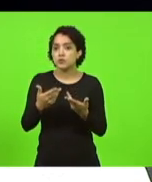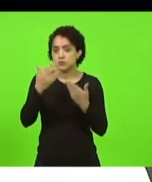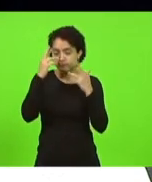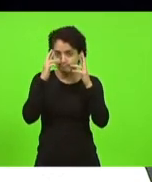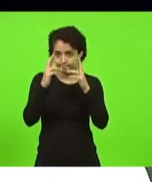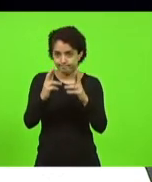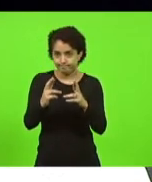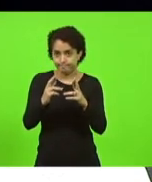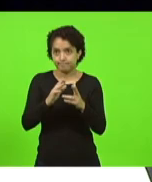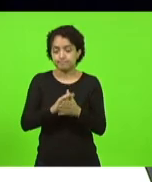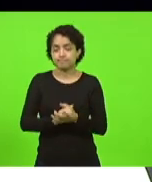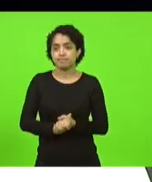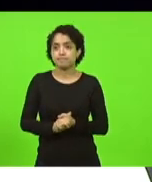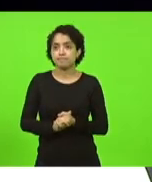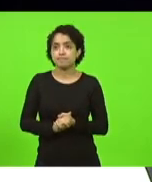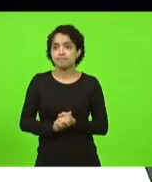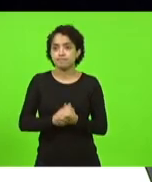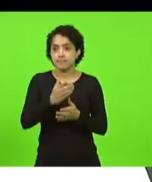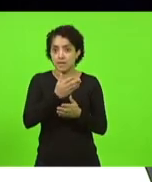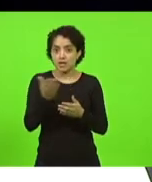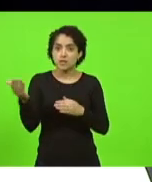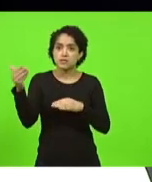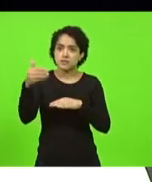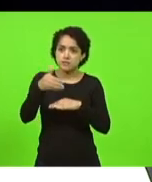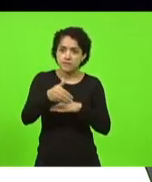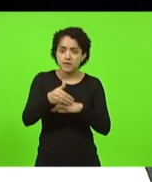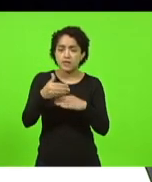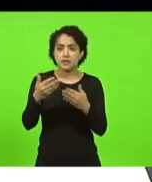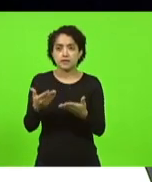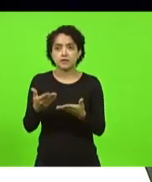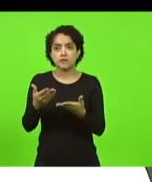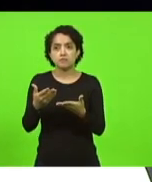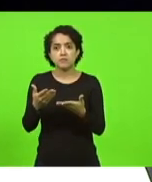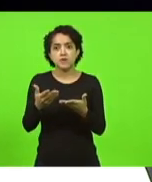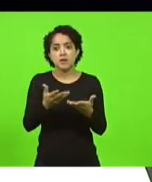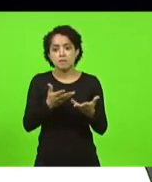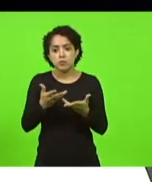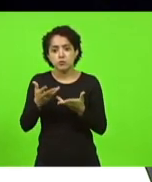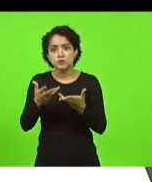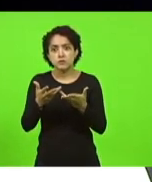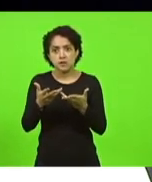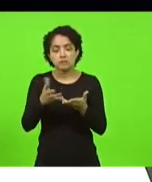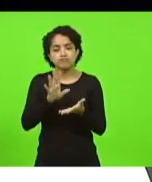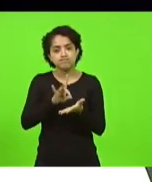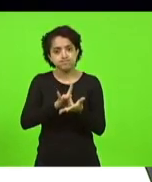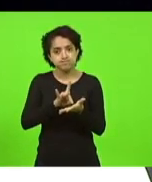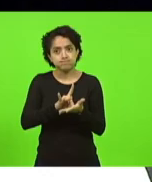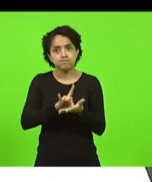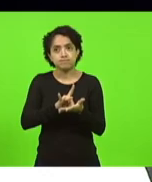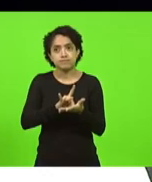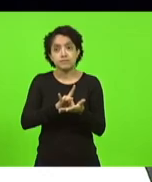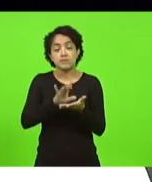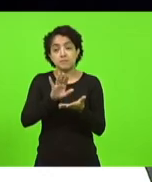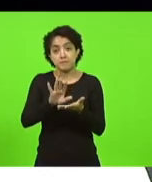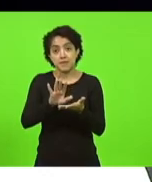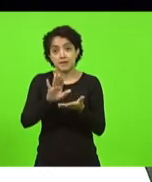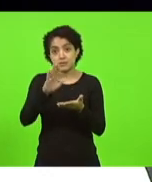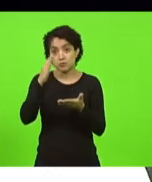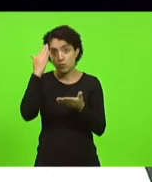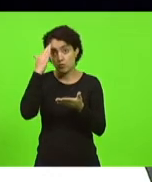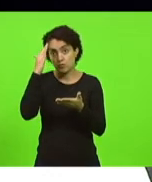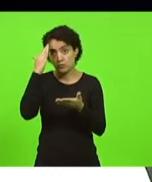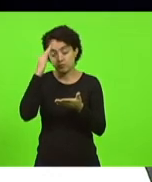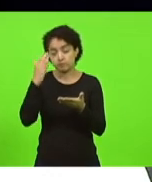respeito, aqueles que vêm aqui buscar o que é legítimo, sim, mas que, assim como nós entendemos,